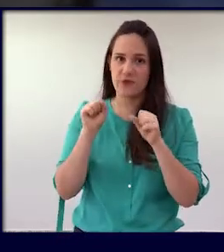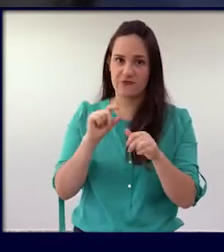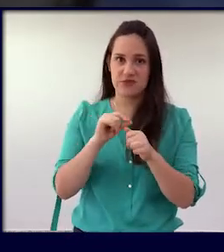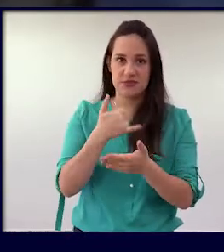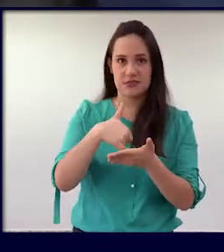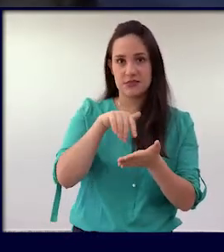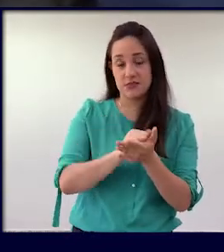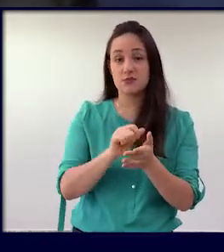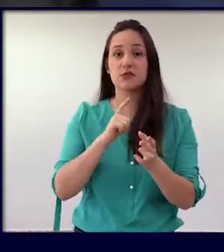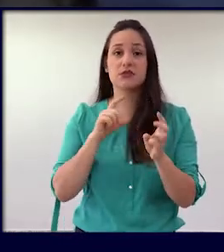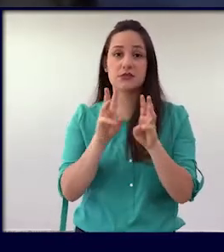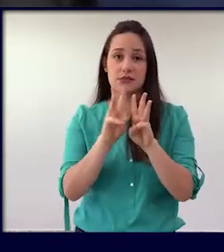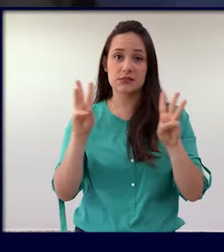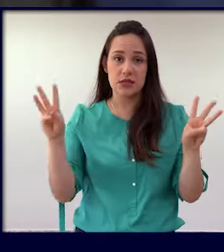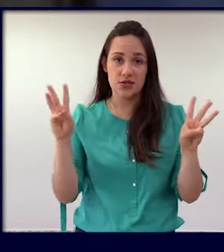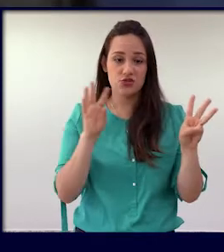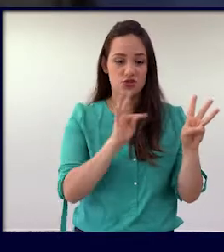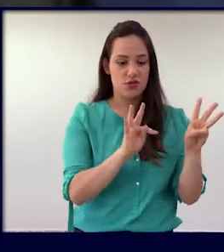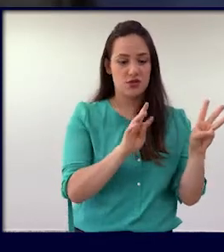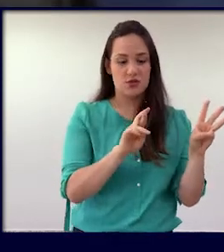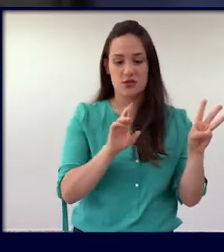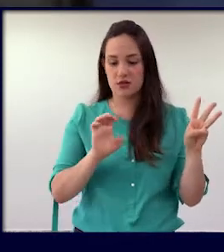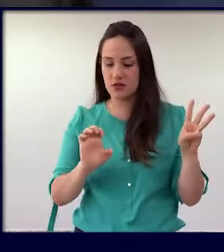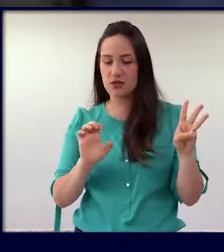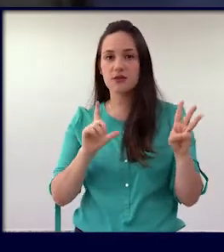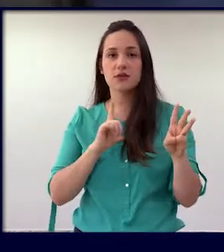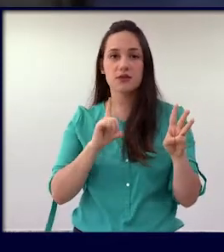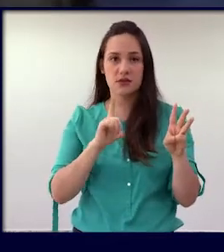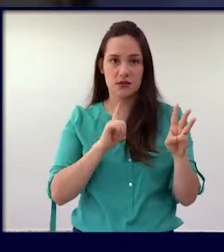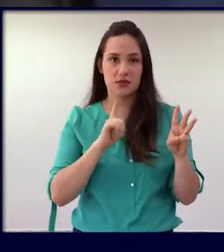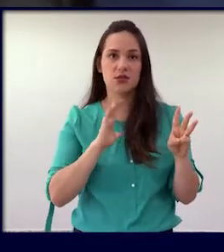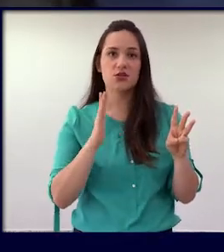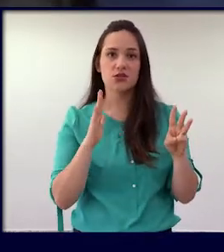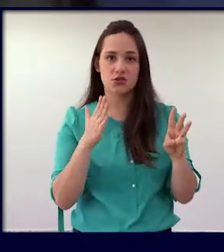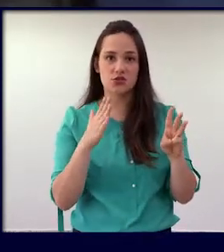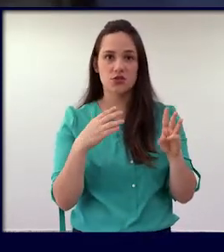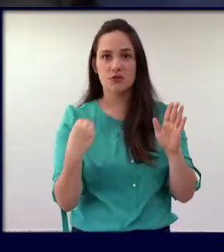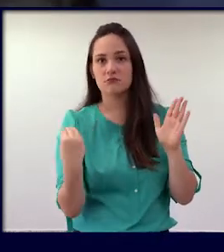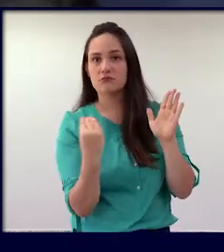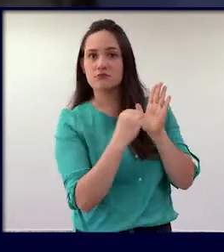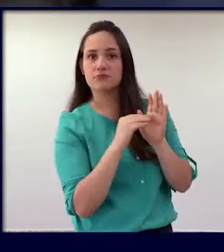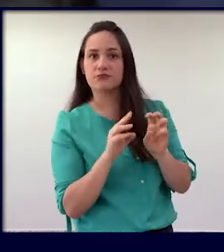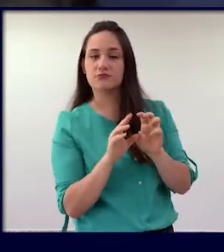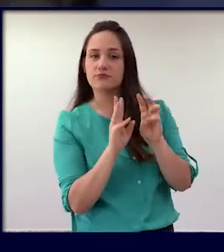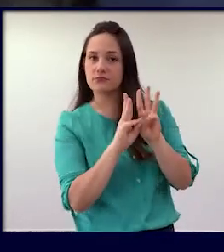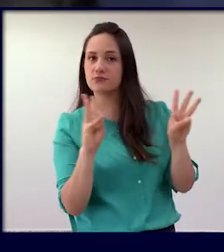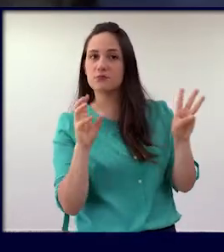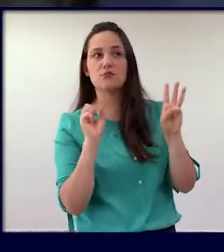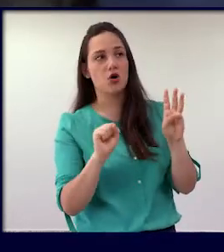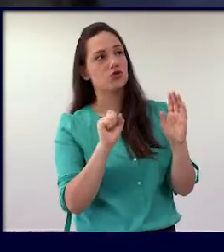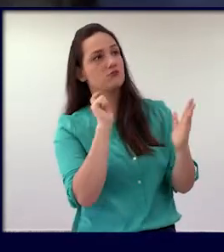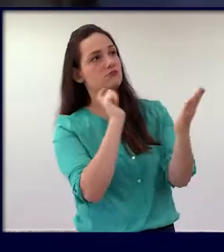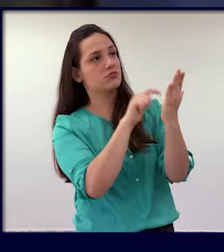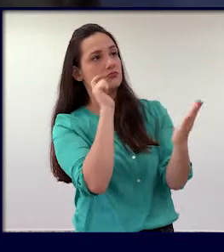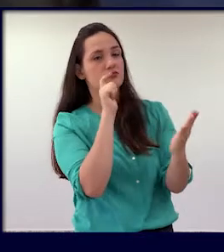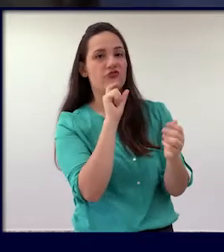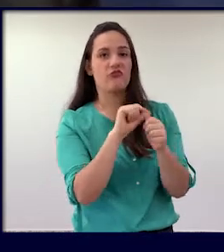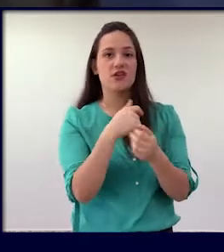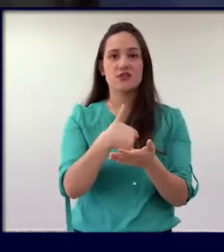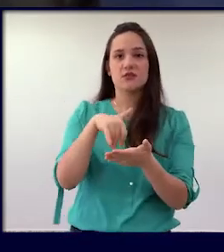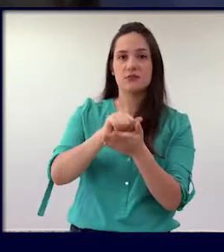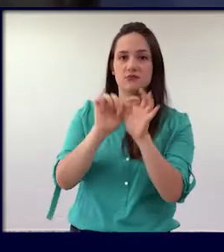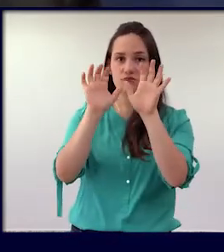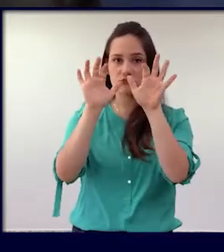eles podem se cadastrar pelo site do TRE. Nós temos um banner no site, e é só clicar naquele banner